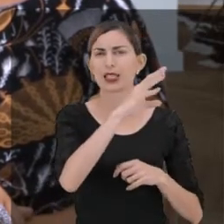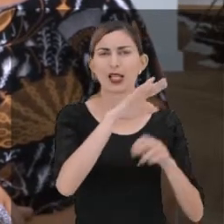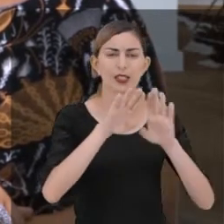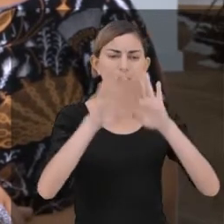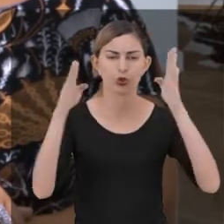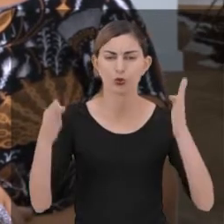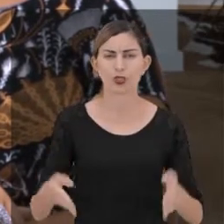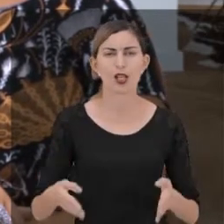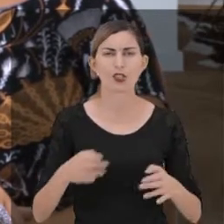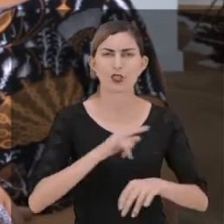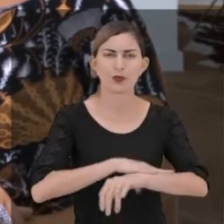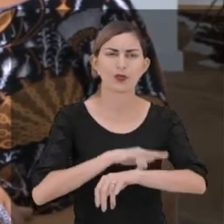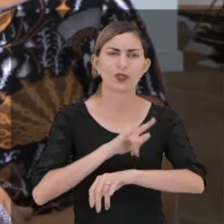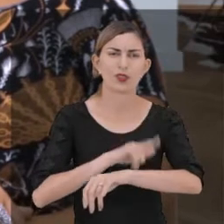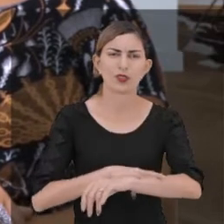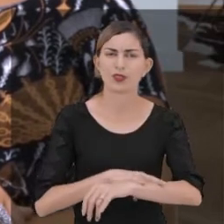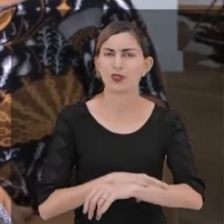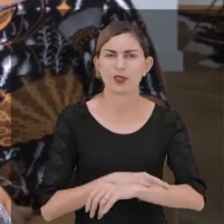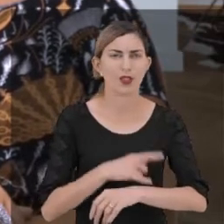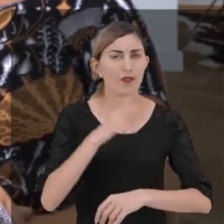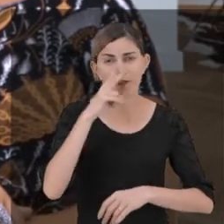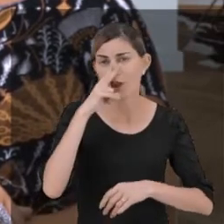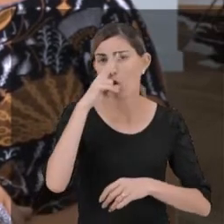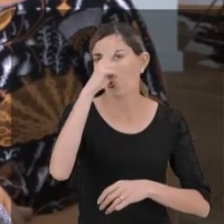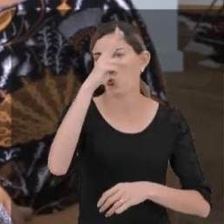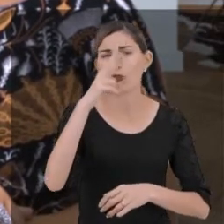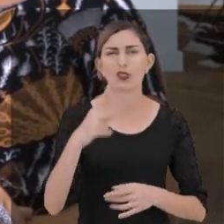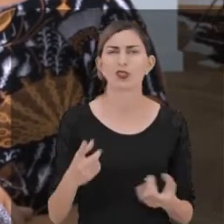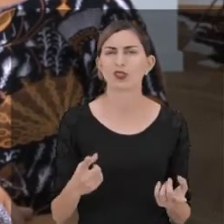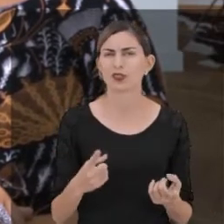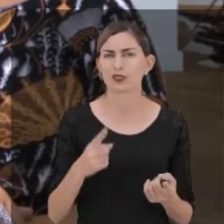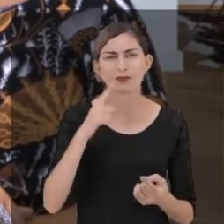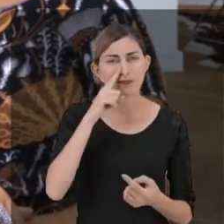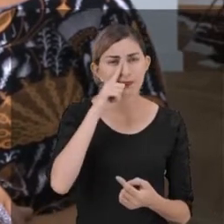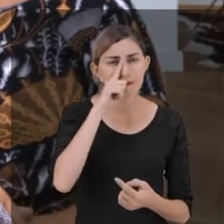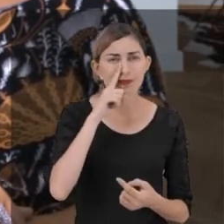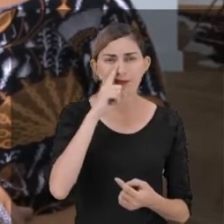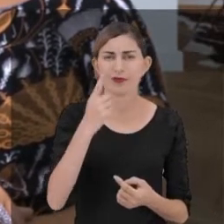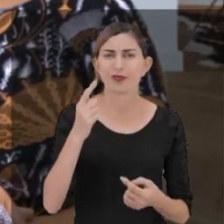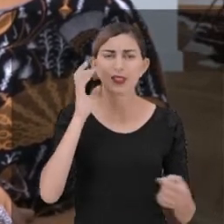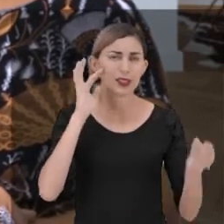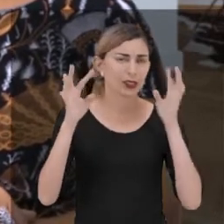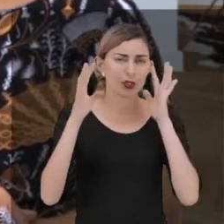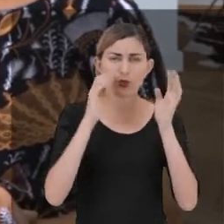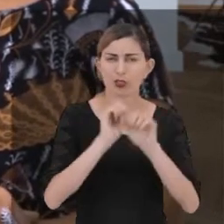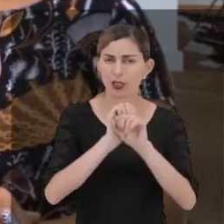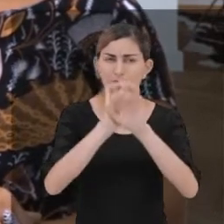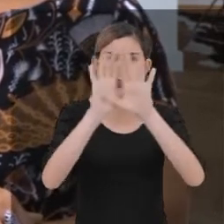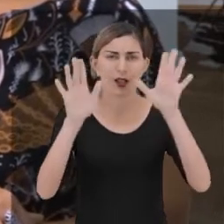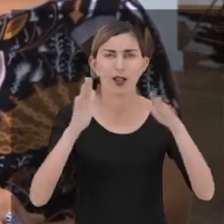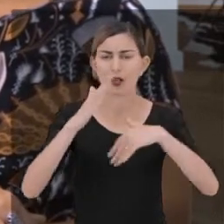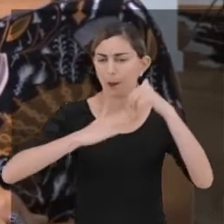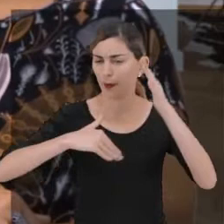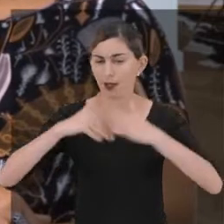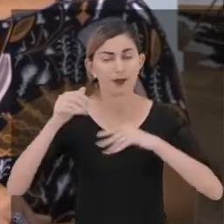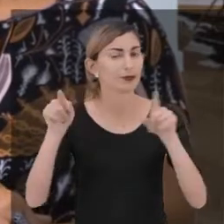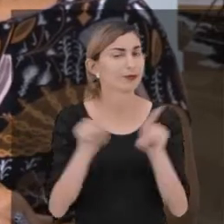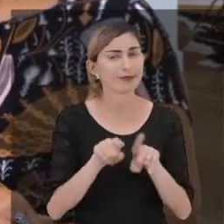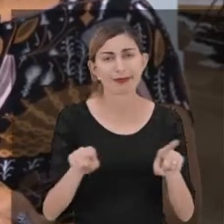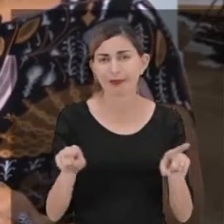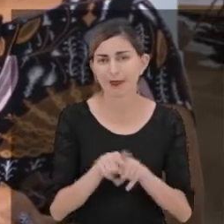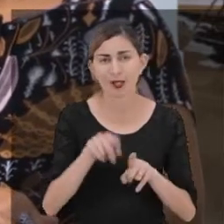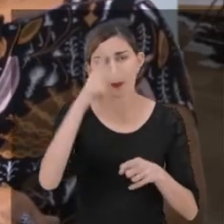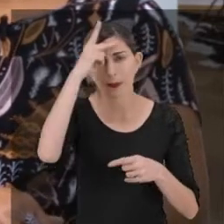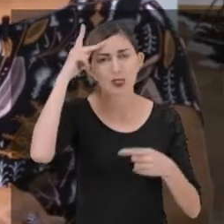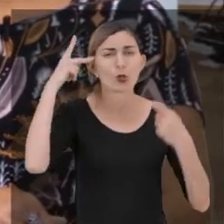caixa para urinar. Isso é muito grave. Isso é muito grave. A teoria é clara. E a prática também.